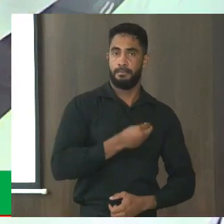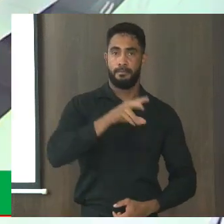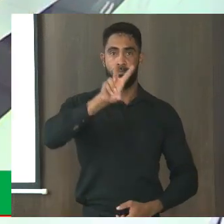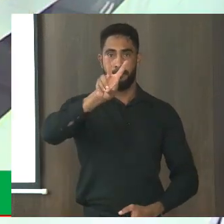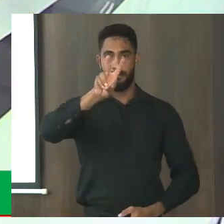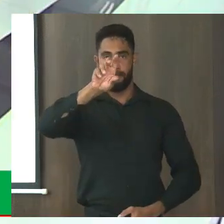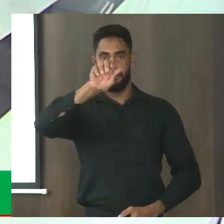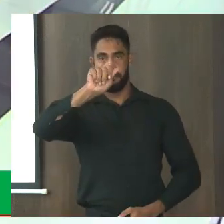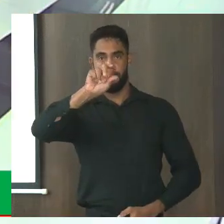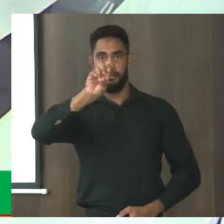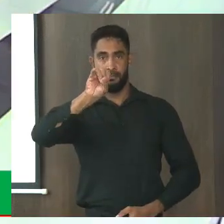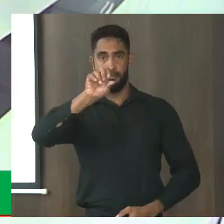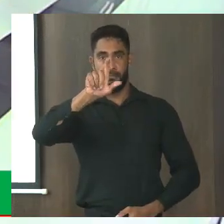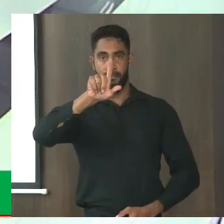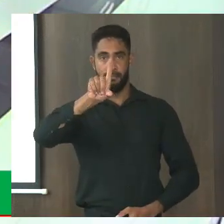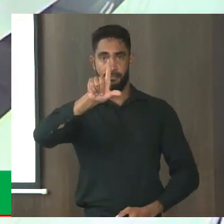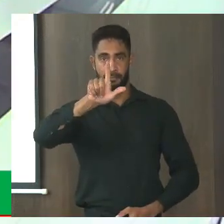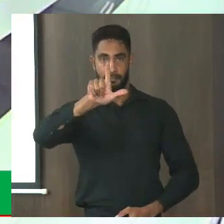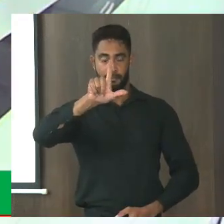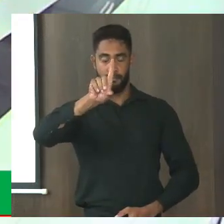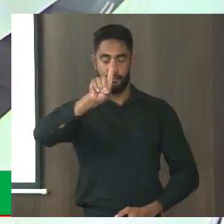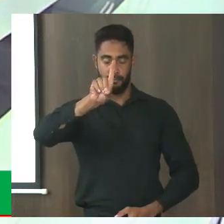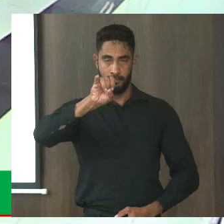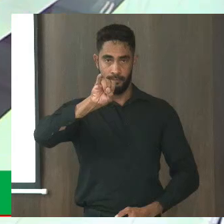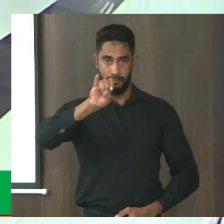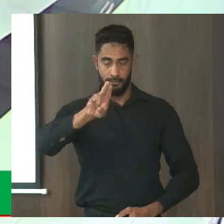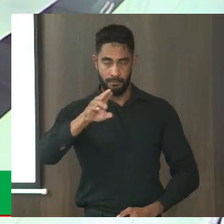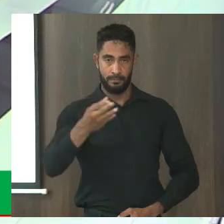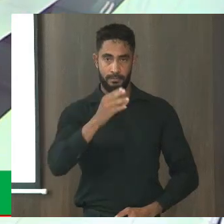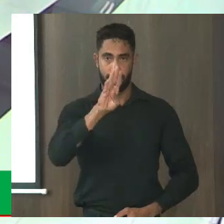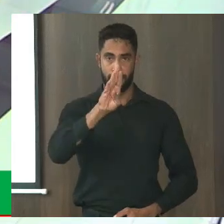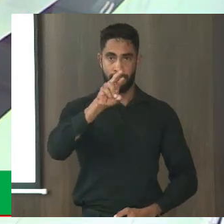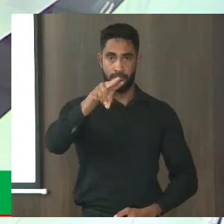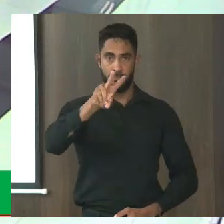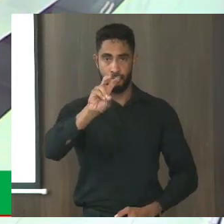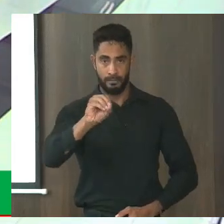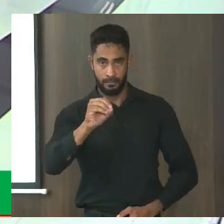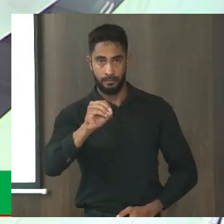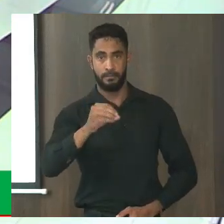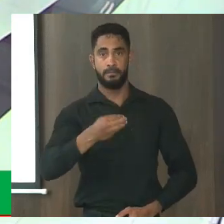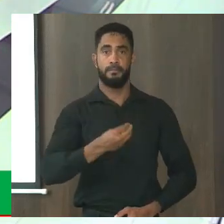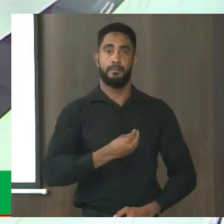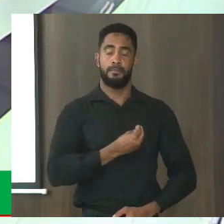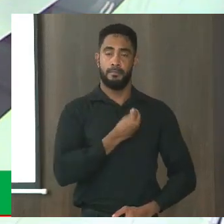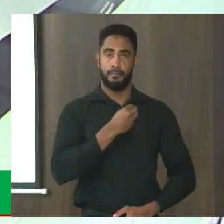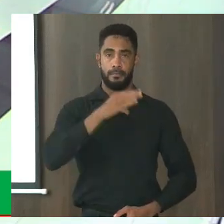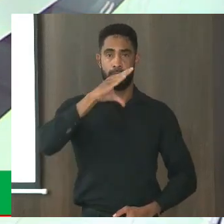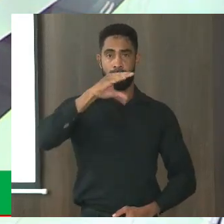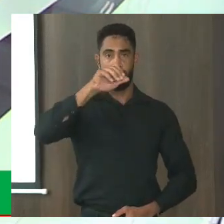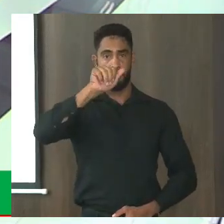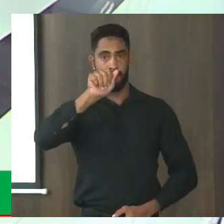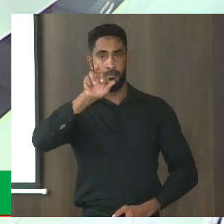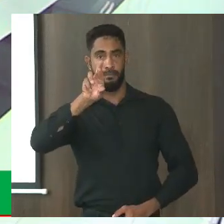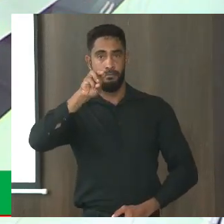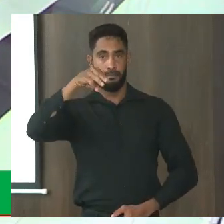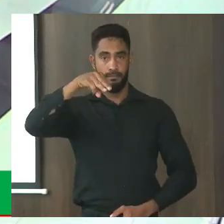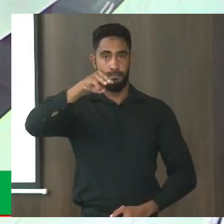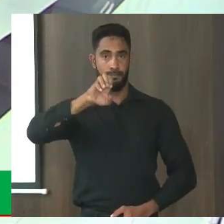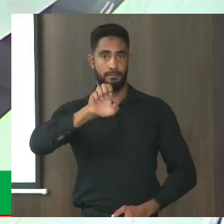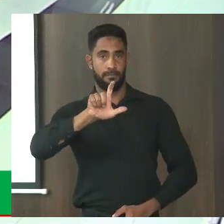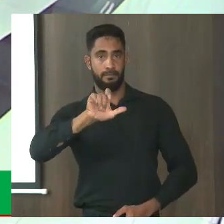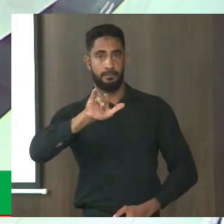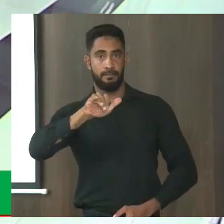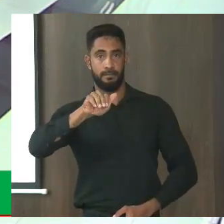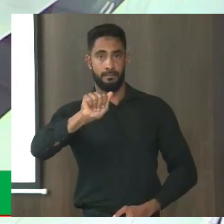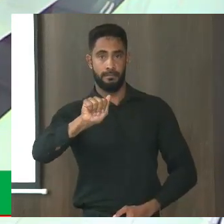Silva, Adauri Soares Cordeiro, Presente. Bruno Henrique Oliveira Mendes, Carmelina Romana da Silva